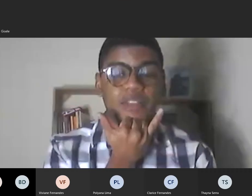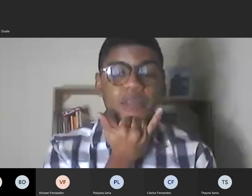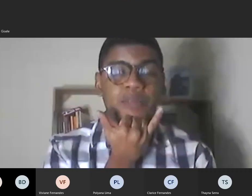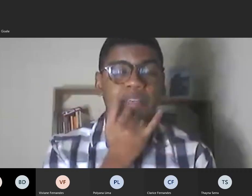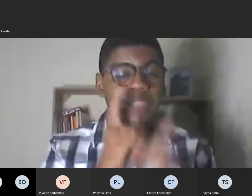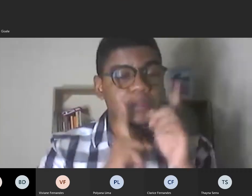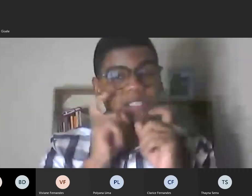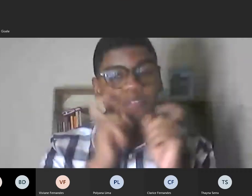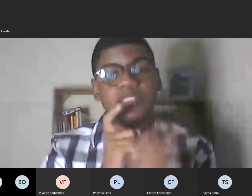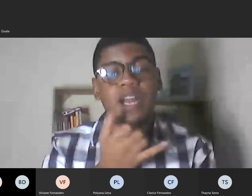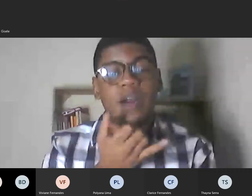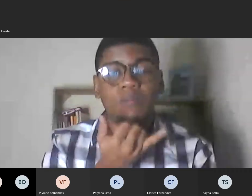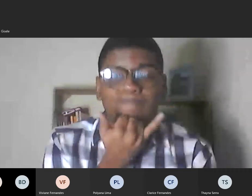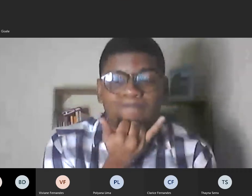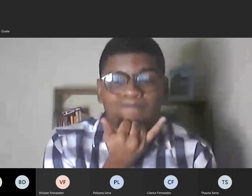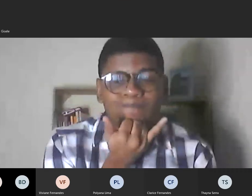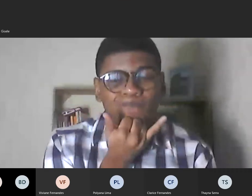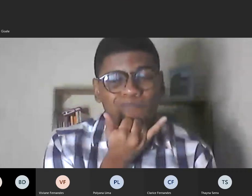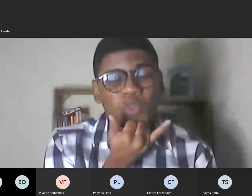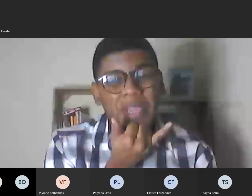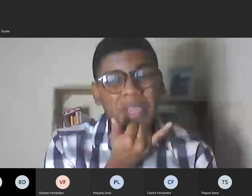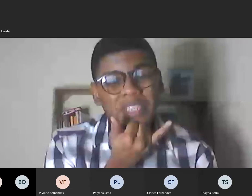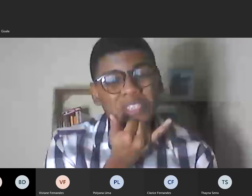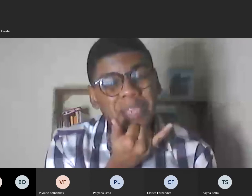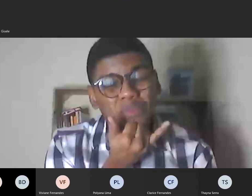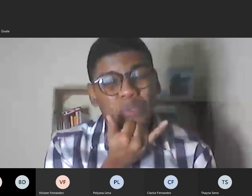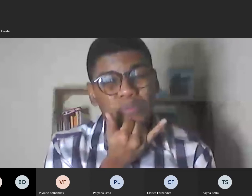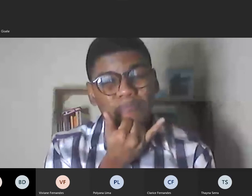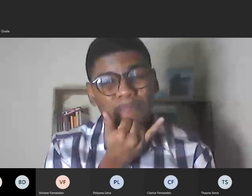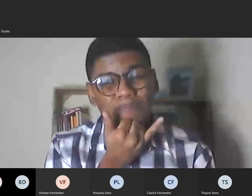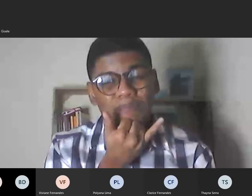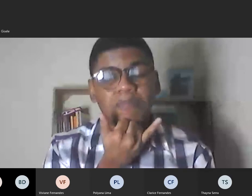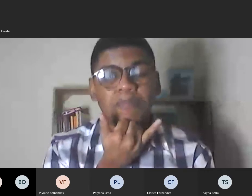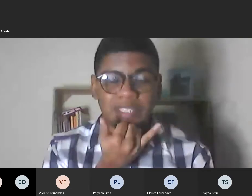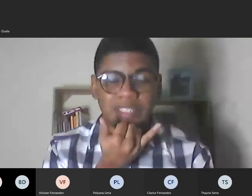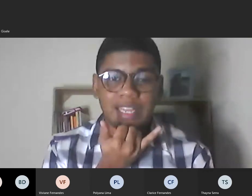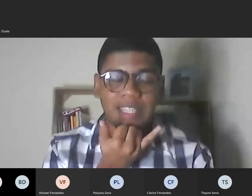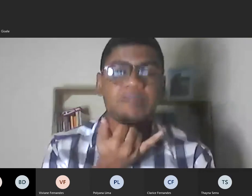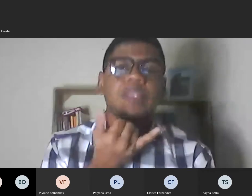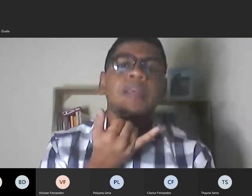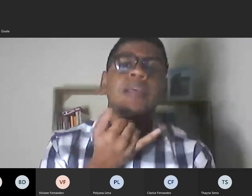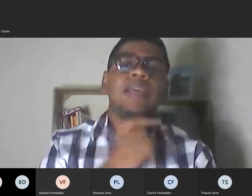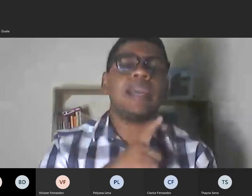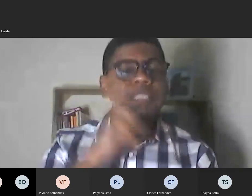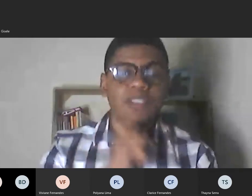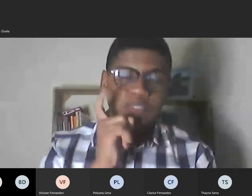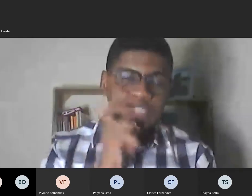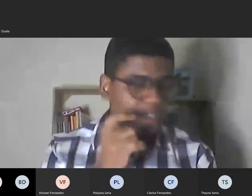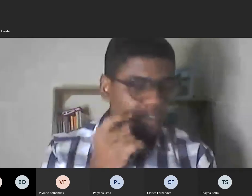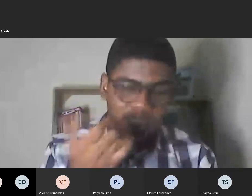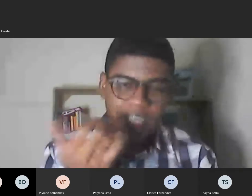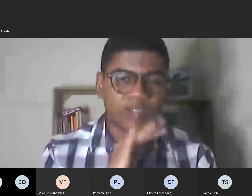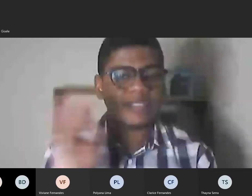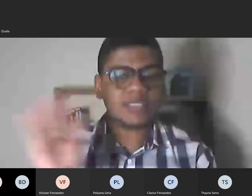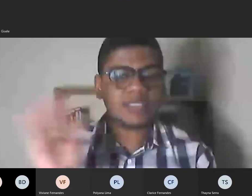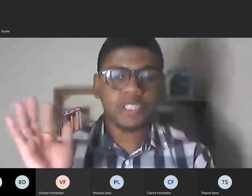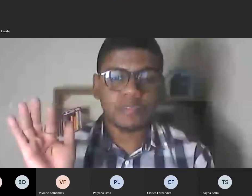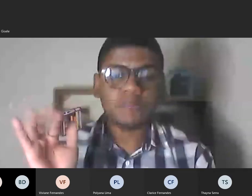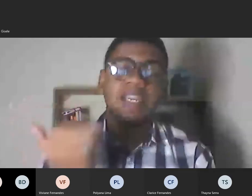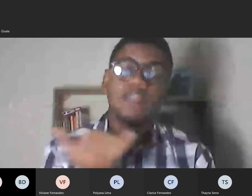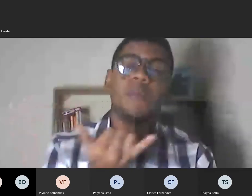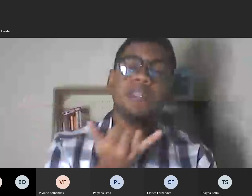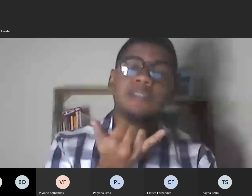precisar fazer uma expressão facial de um arrependimento para sinalizar. Essa expressão facial sozinha, ela não